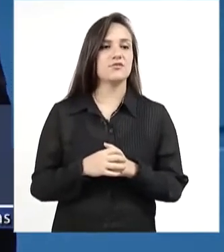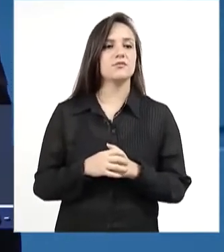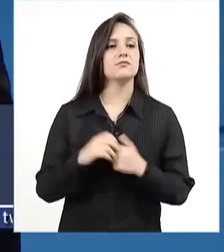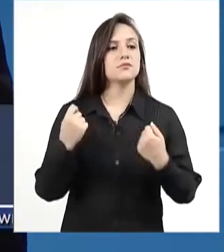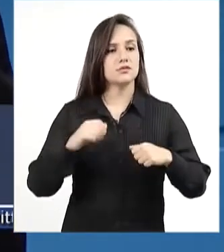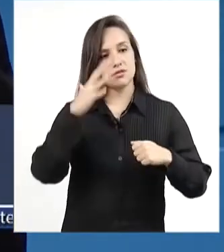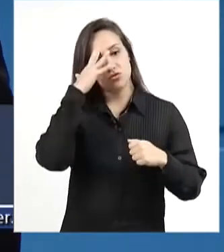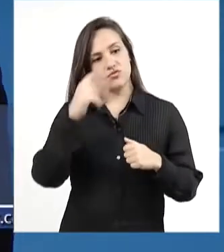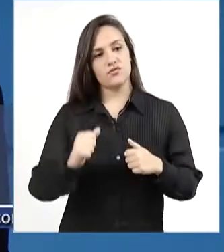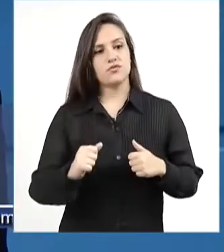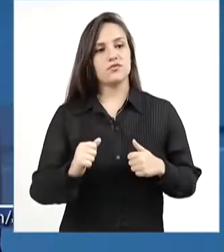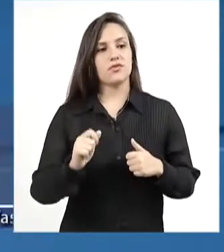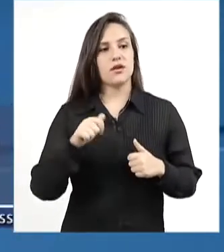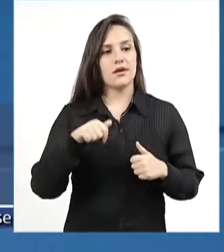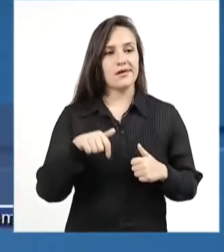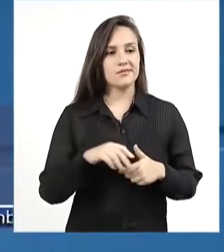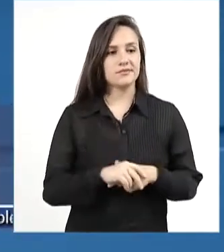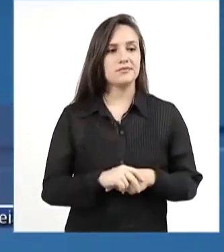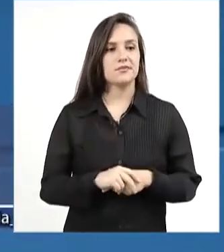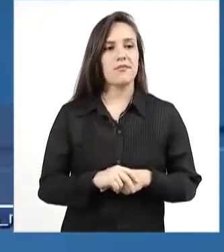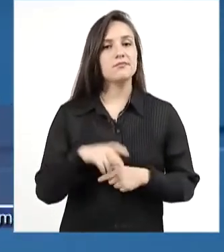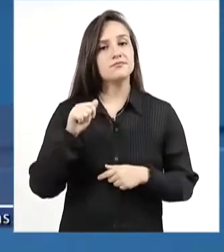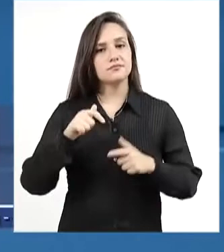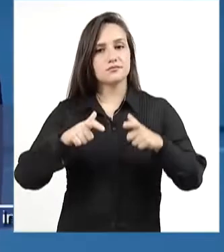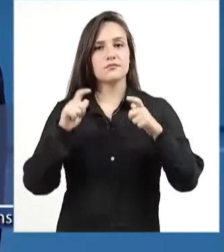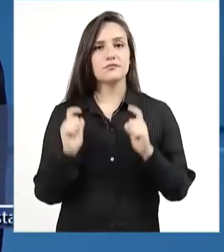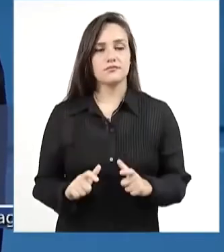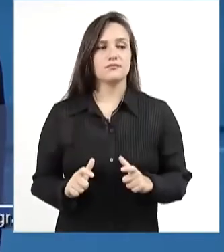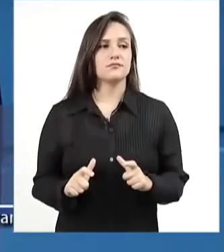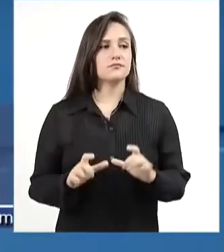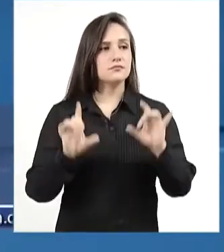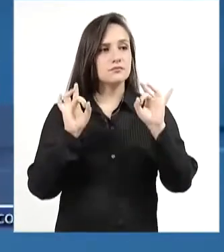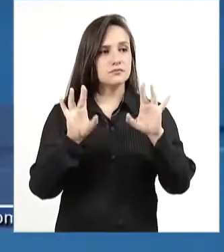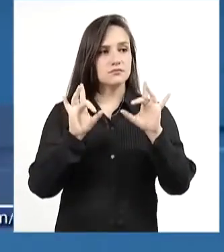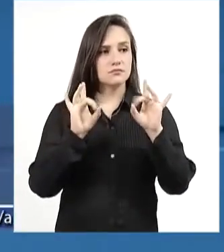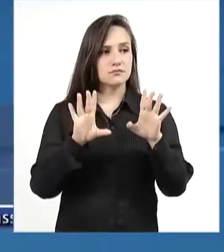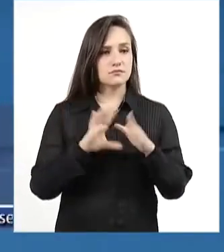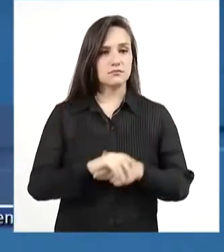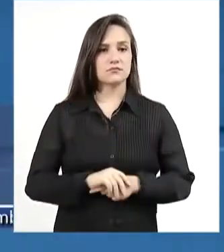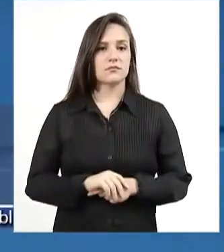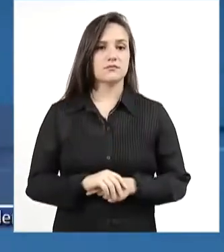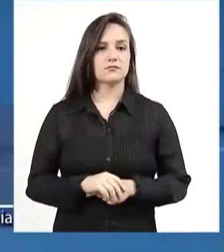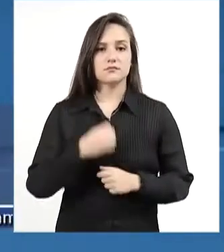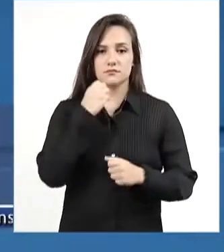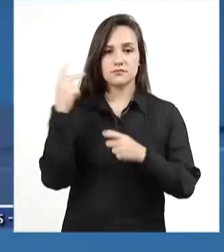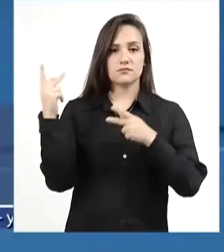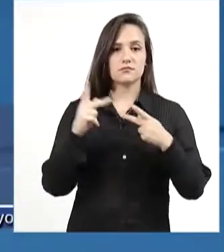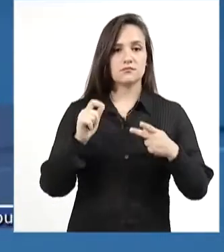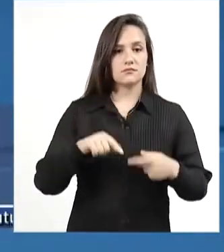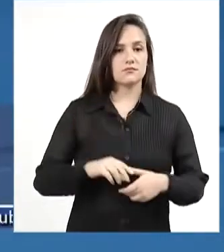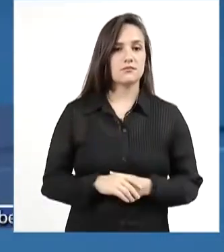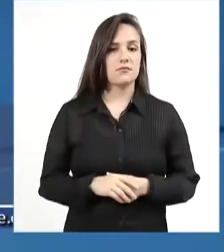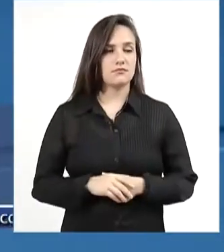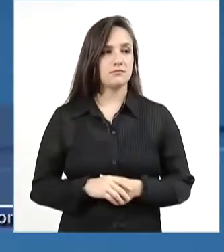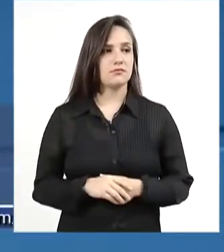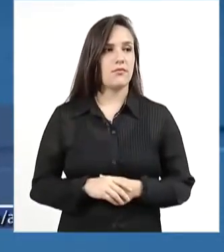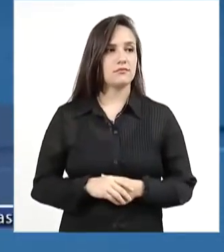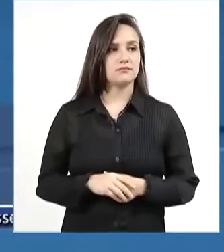estão aqui, e o direito de ir e de vir é sagrado, é permitido pela Constituição. Sejam bem-vindas.